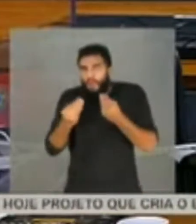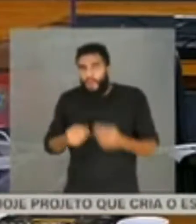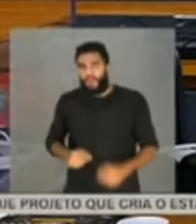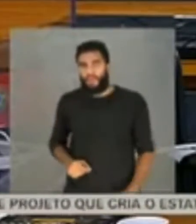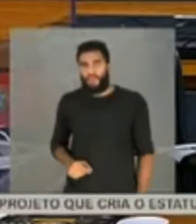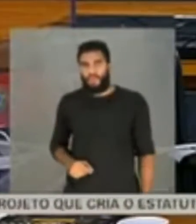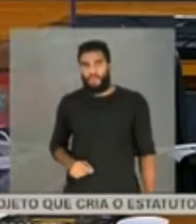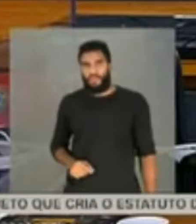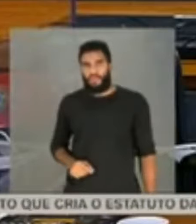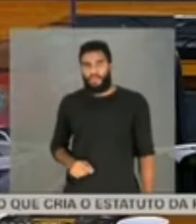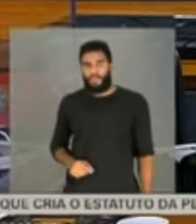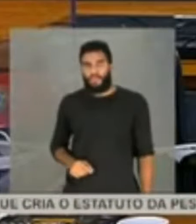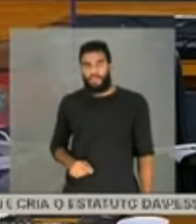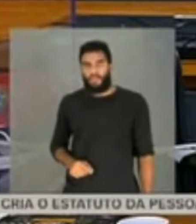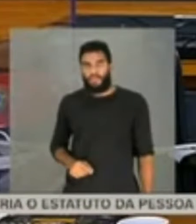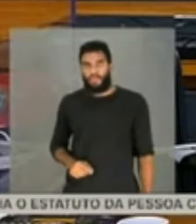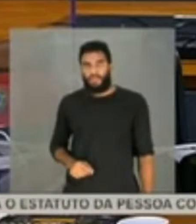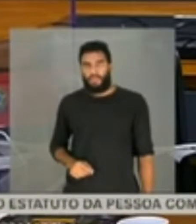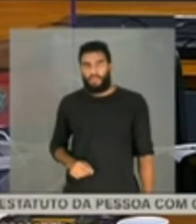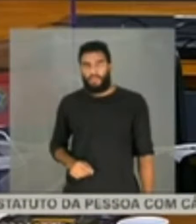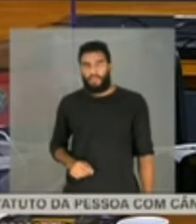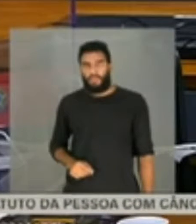Como assim? Pois não.